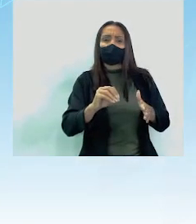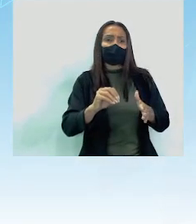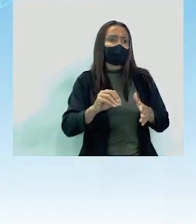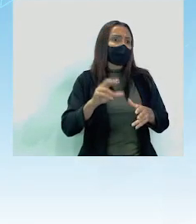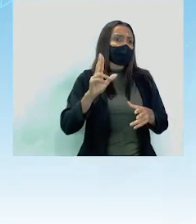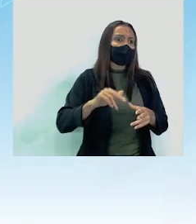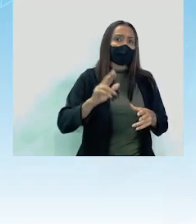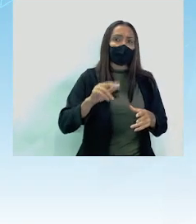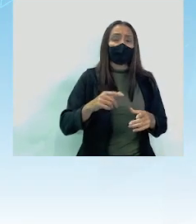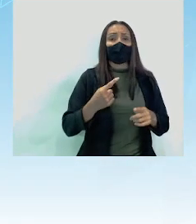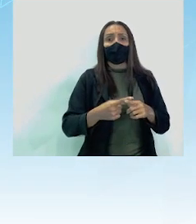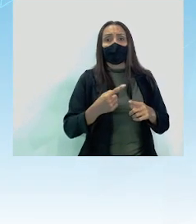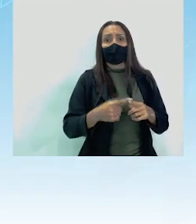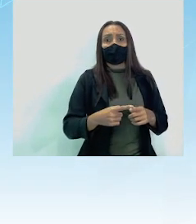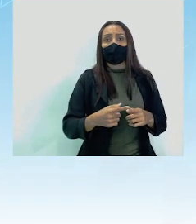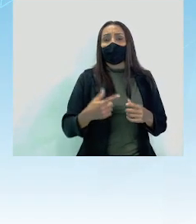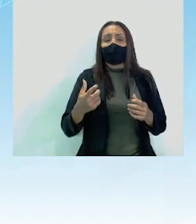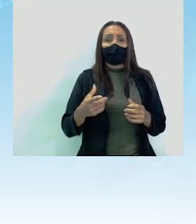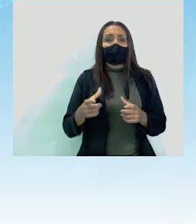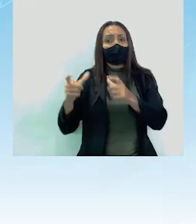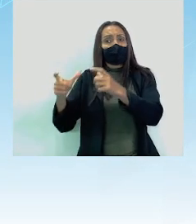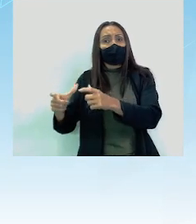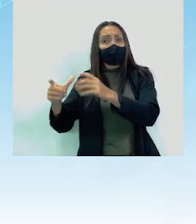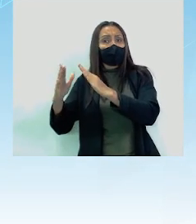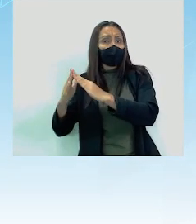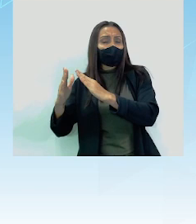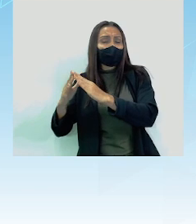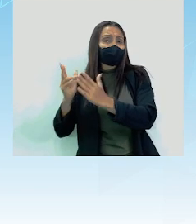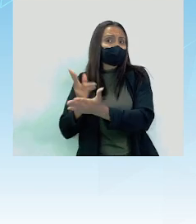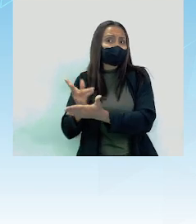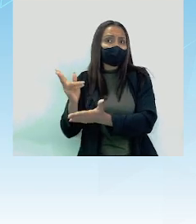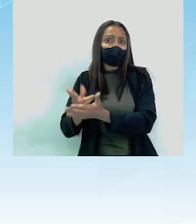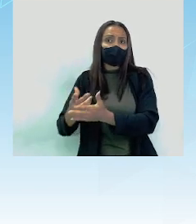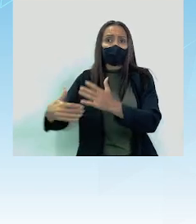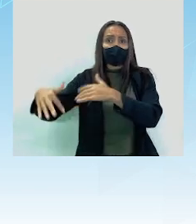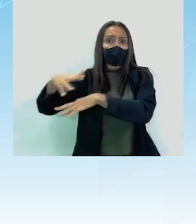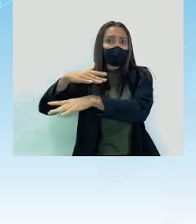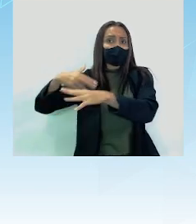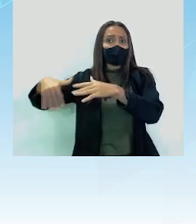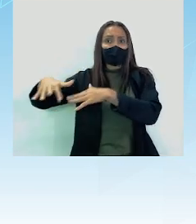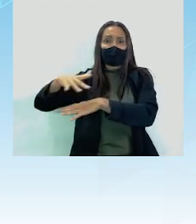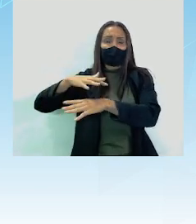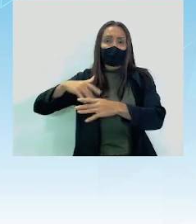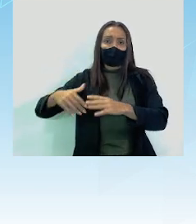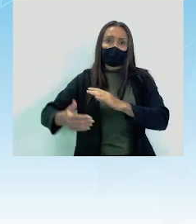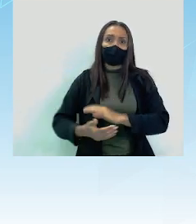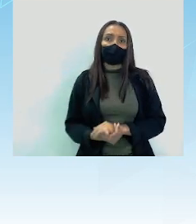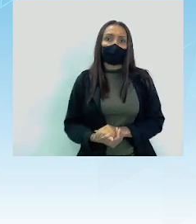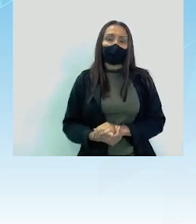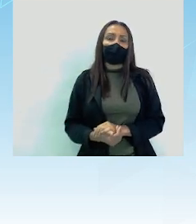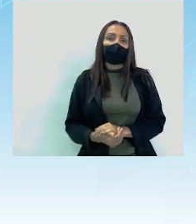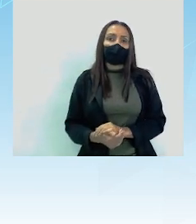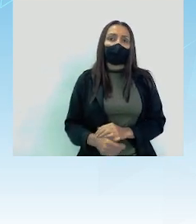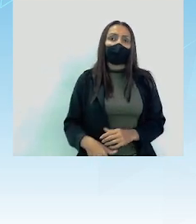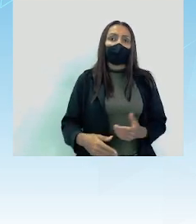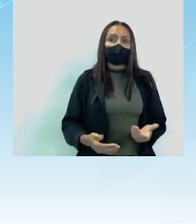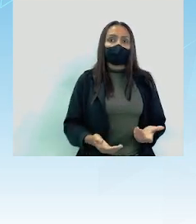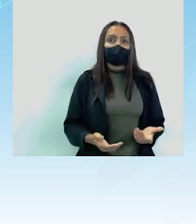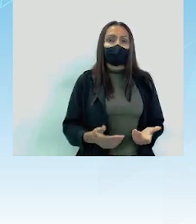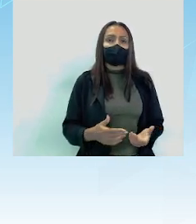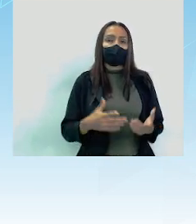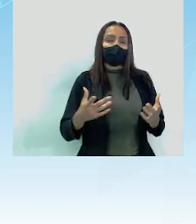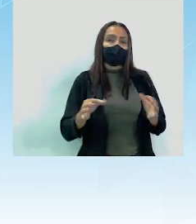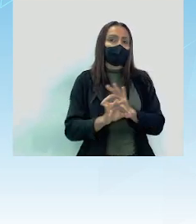quê? Porque moraram na cidade o tempo todo, nunca tiveram essa experiência. E às vezes com 30, 35, 40 anos vai fazer uma trilha e tem esse primeiro contato. Então